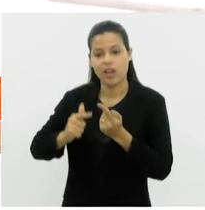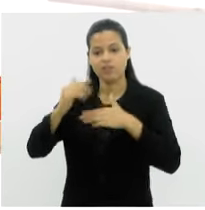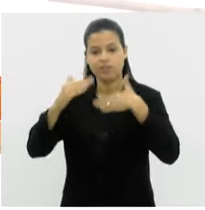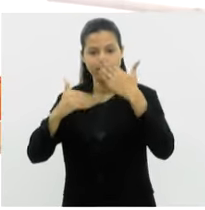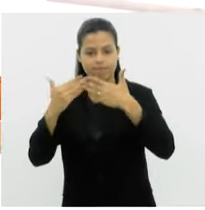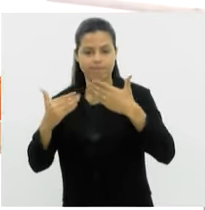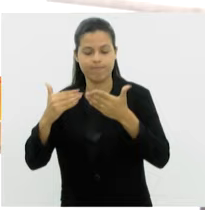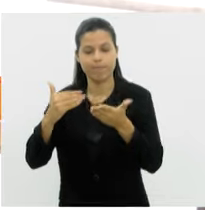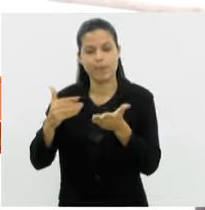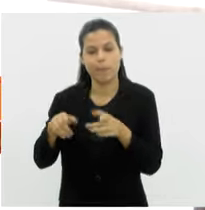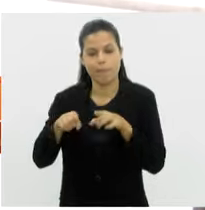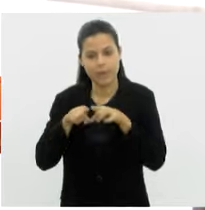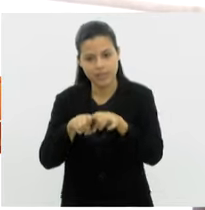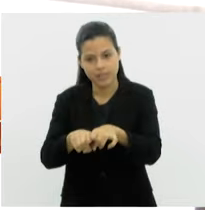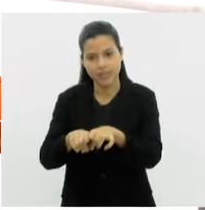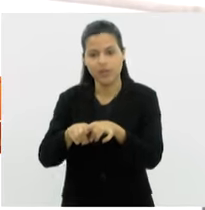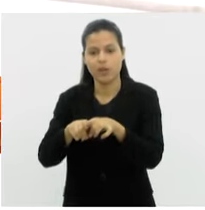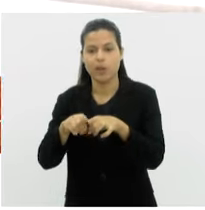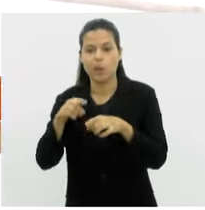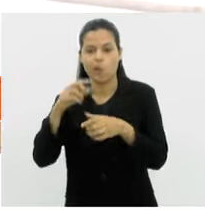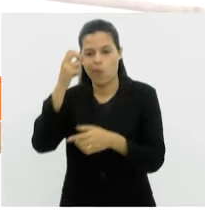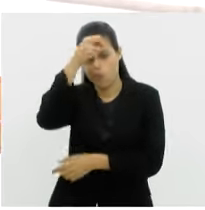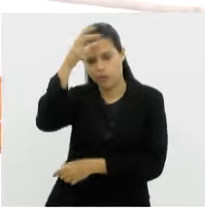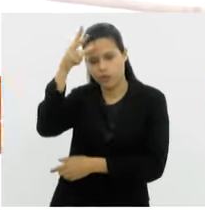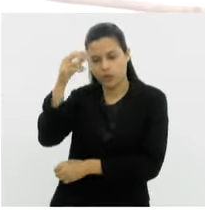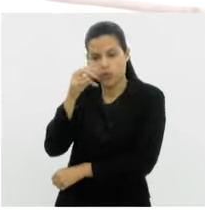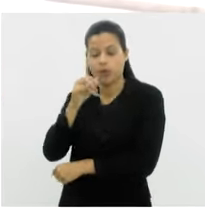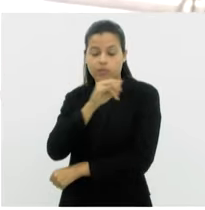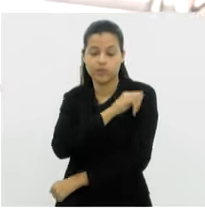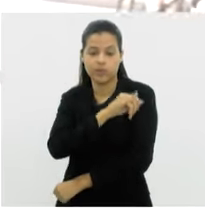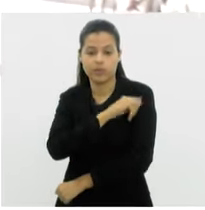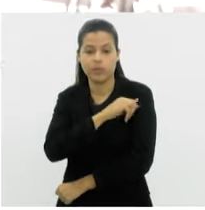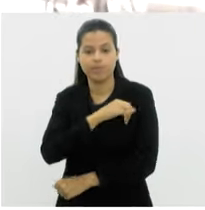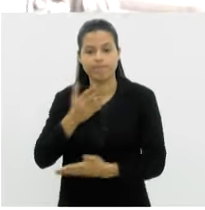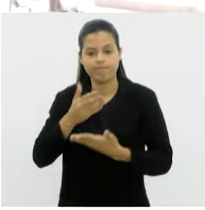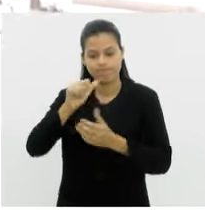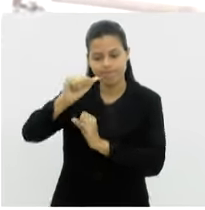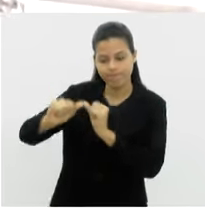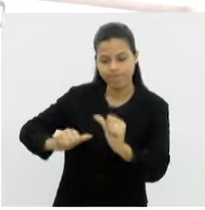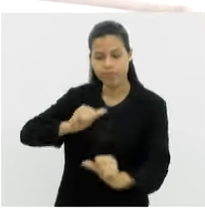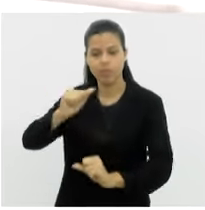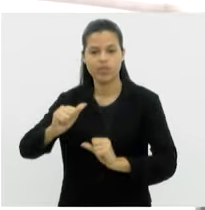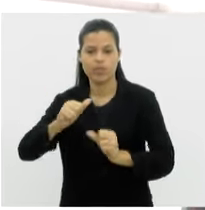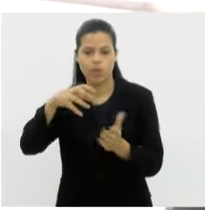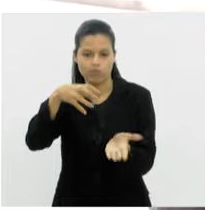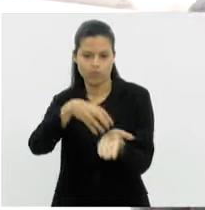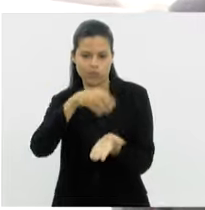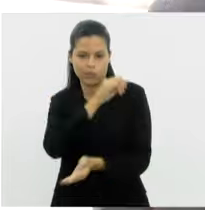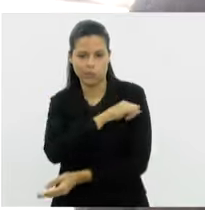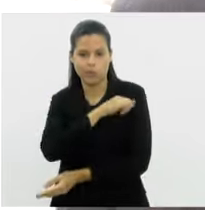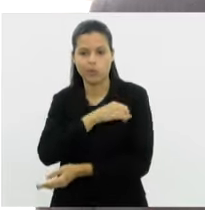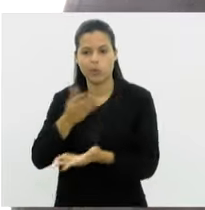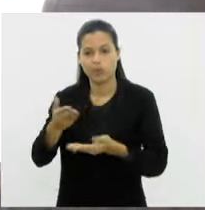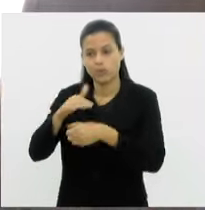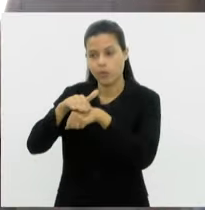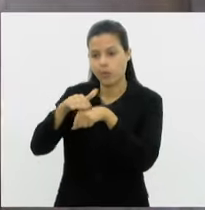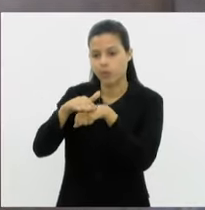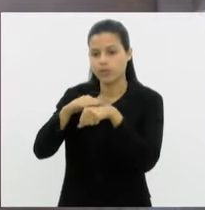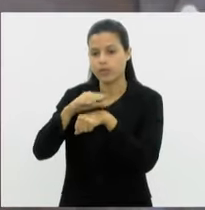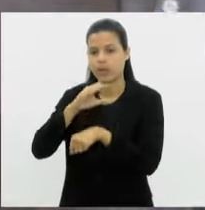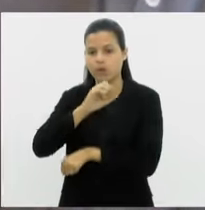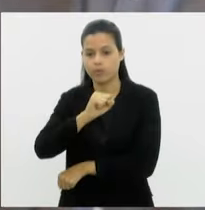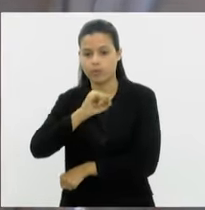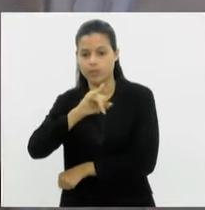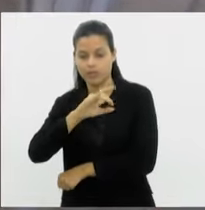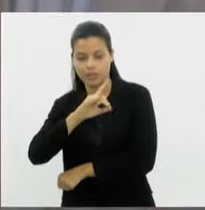com a Prefeitura do Rio, que busca revitalizar o centro do Rio de Janeiro, né? E hoje nós vamos conversar com o Sidney Menezes, que é